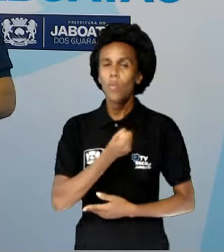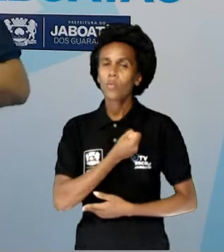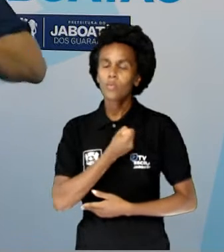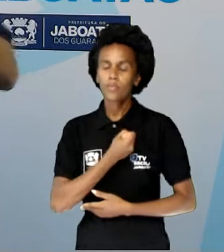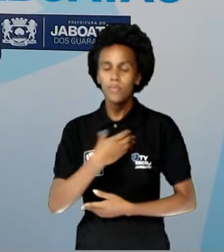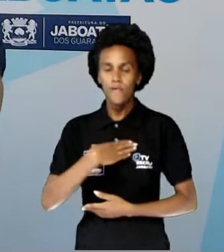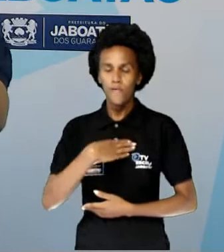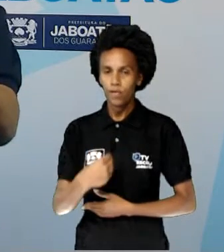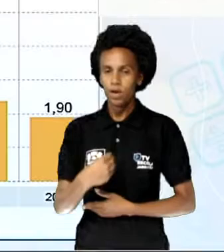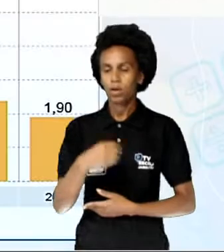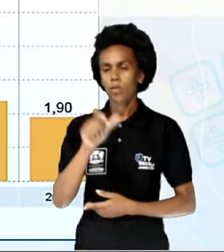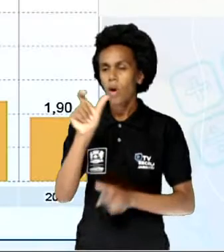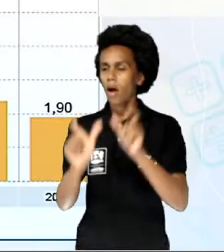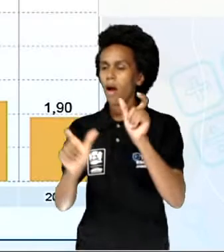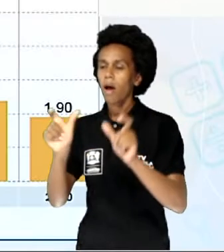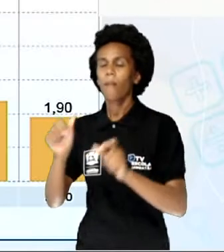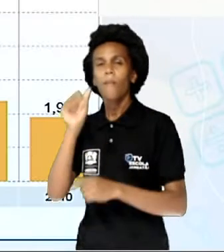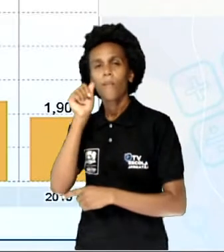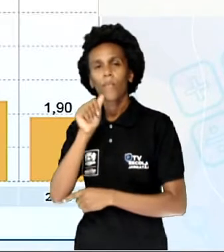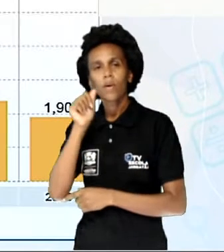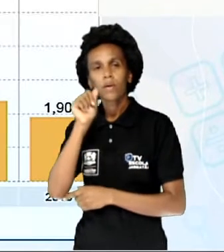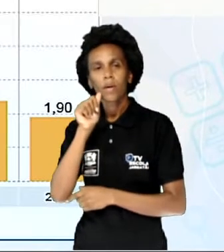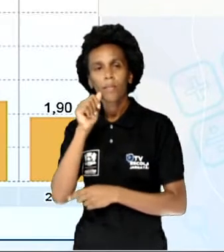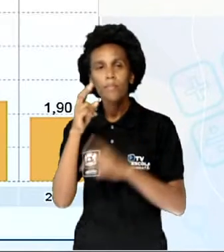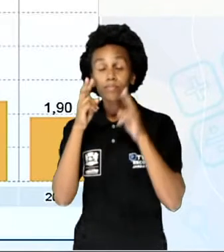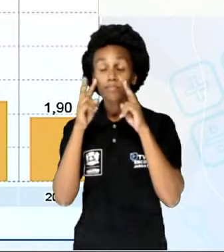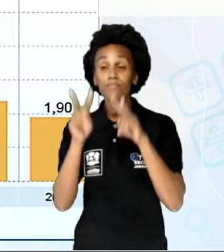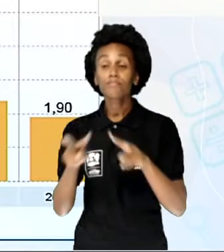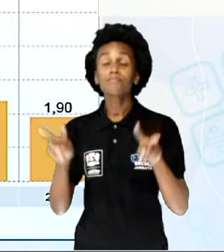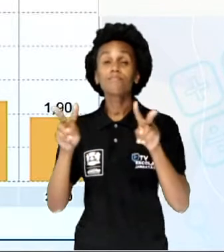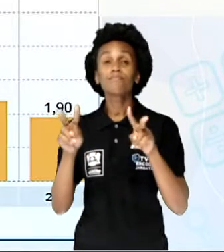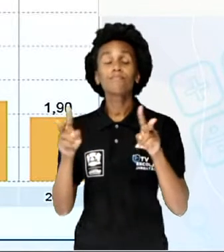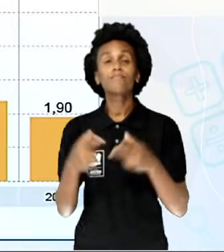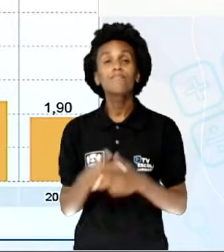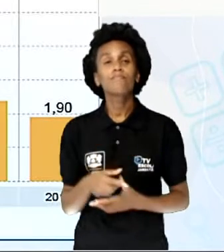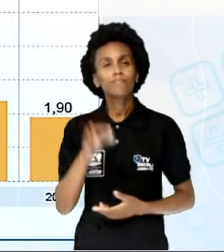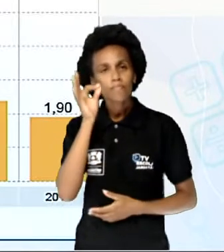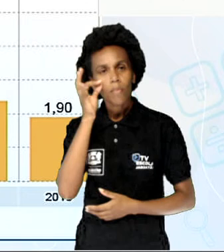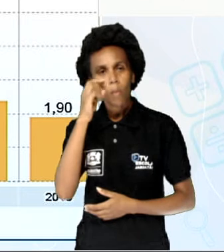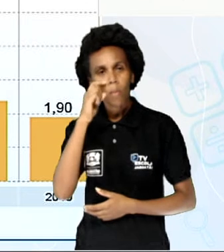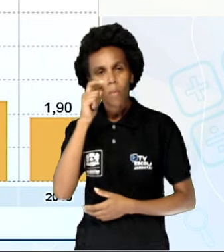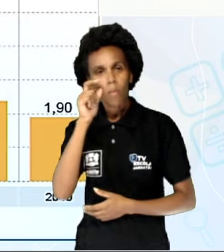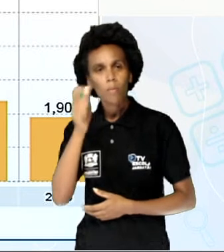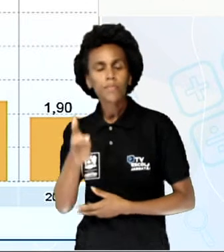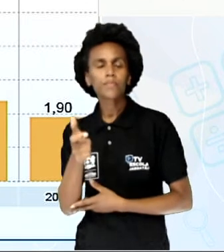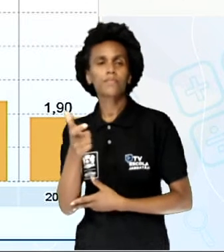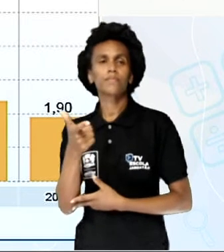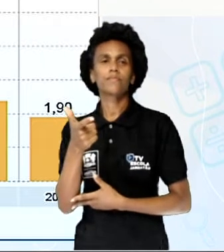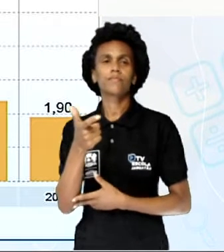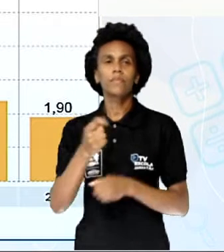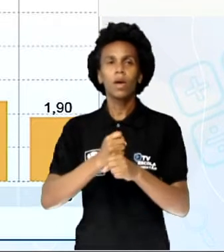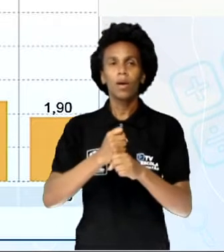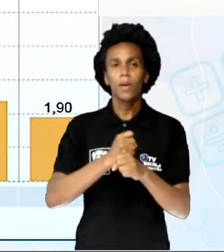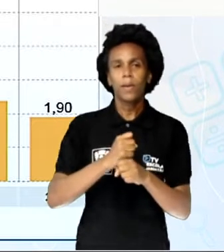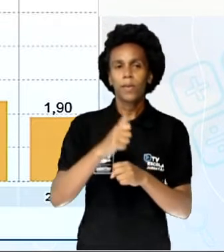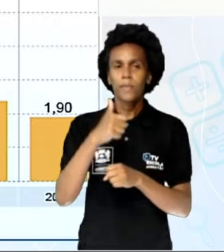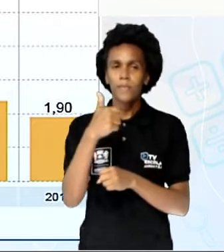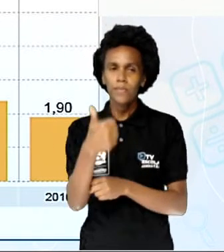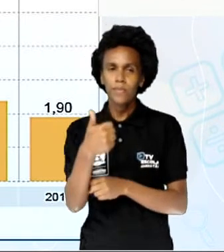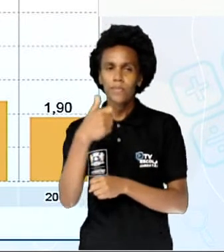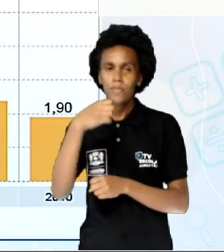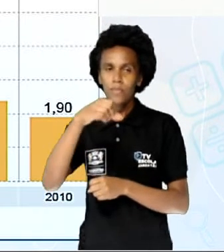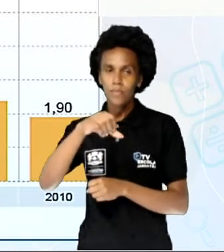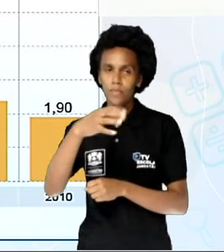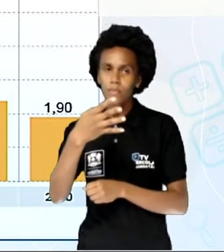fecundidade. E olha aí na tela que interessante. 1940, a fecundidade era maior do